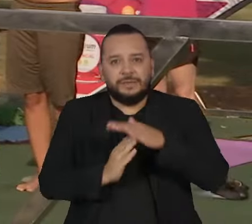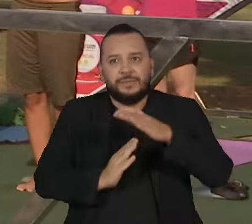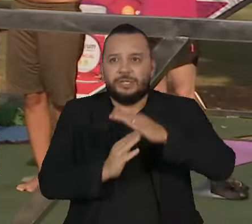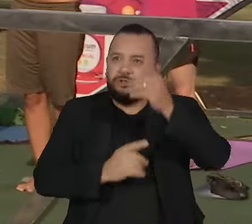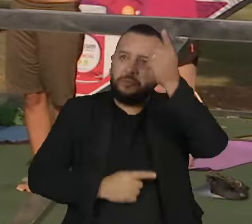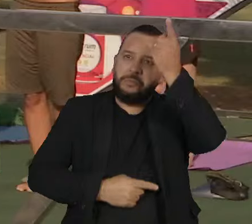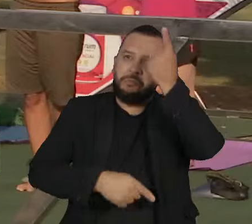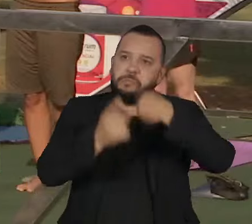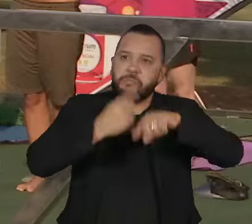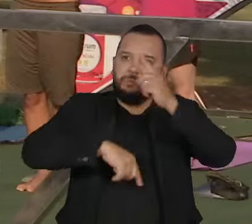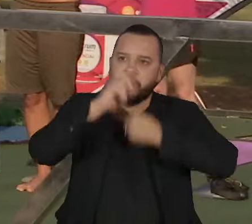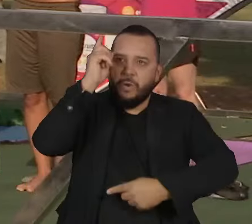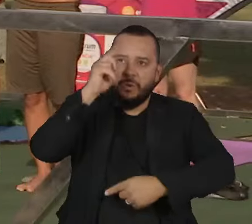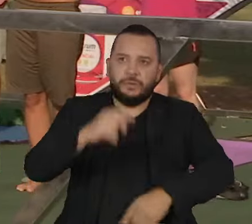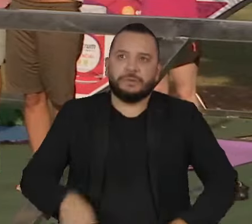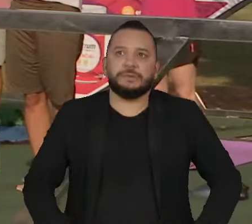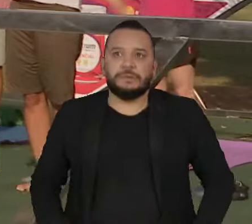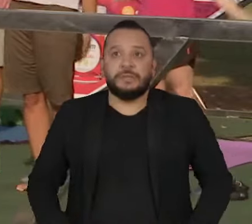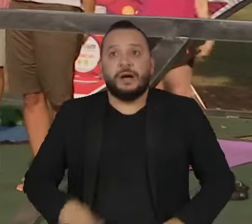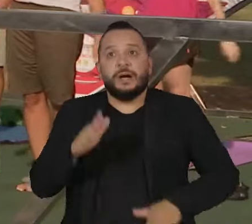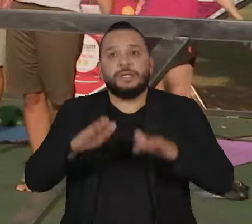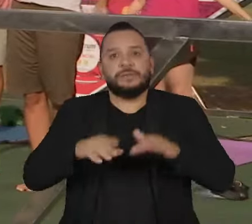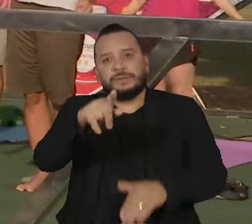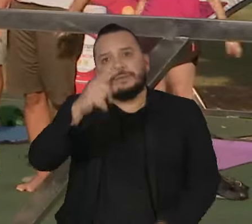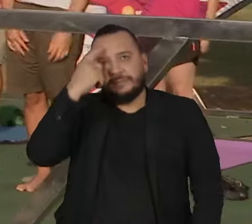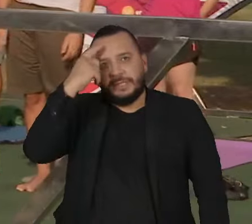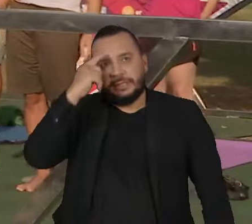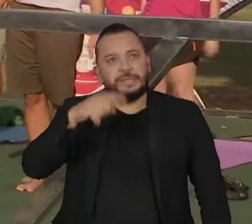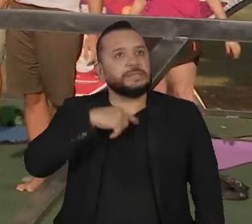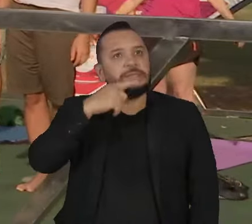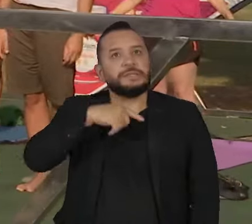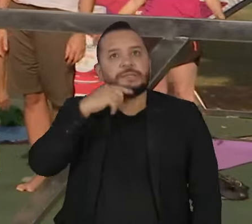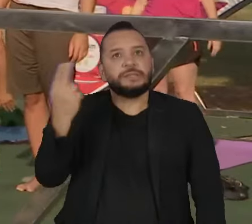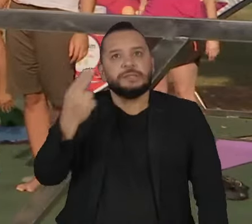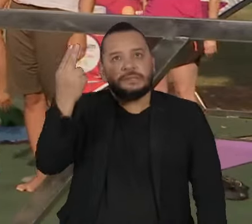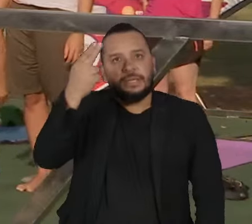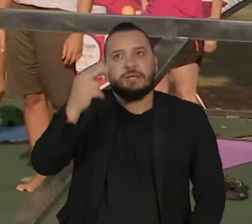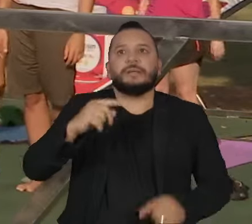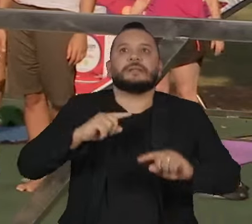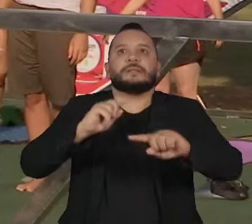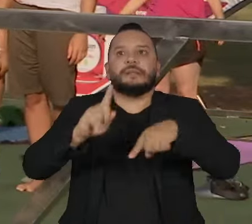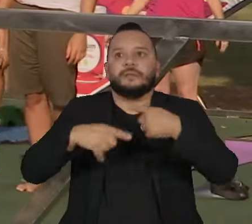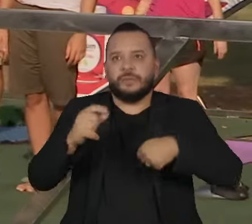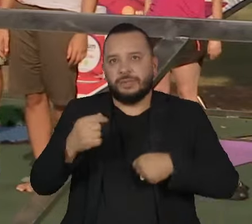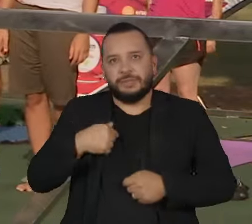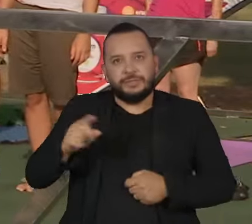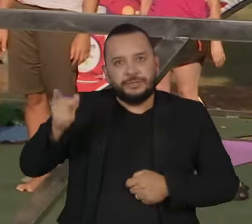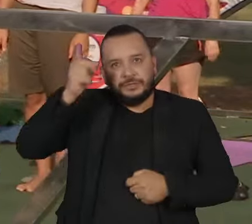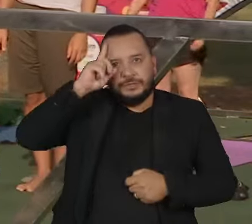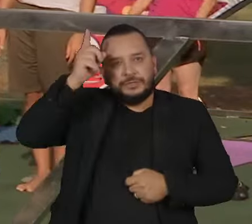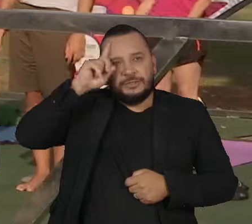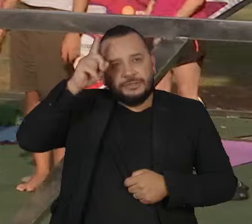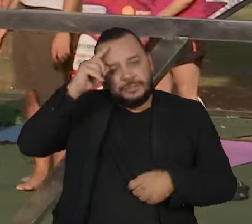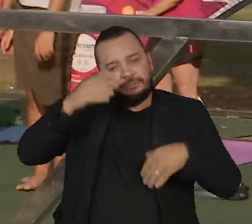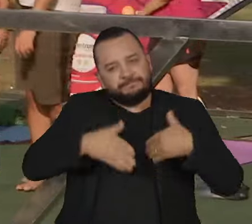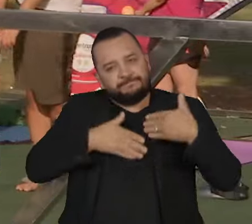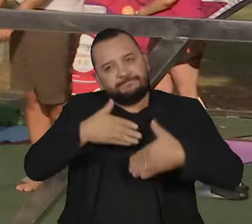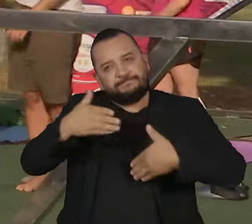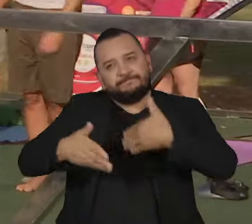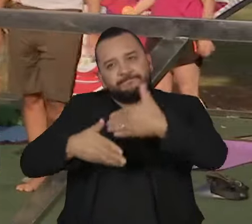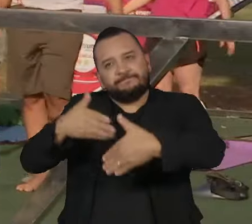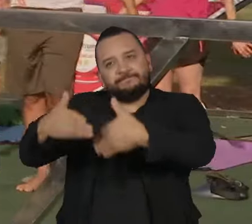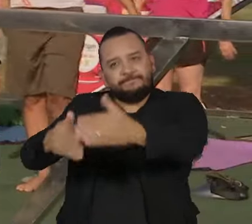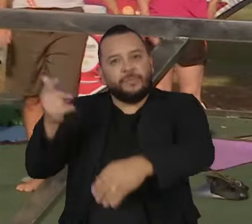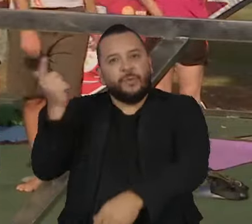né? Então, assim, às vezes você imagina que não consegue fazer aquilo, mas aí dia a dia, passo a passo, vai treinando,